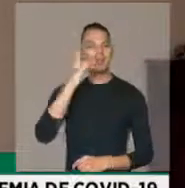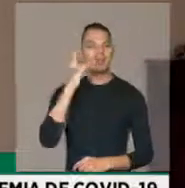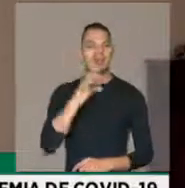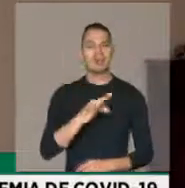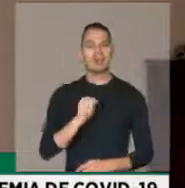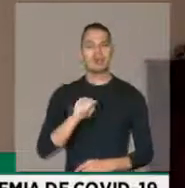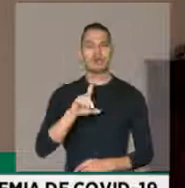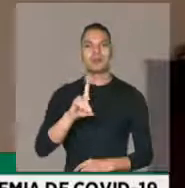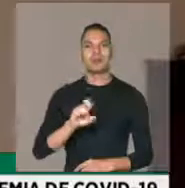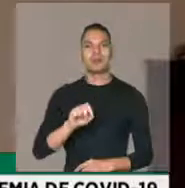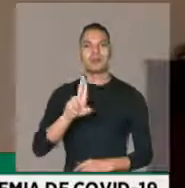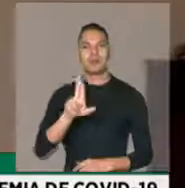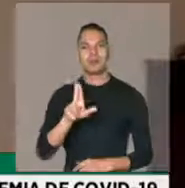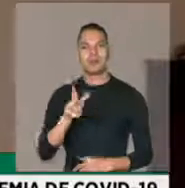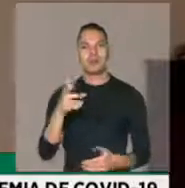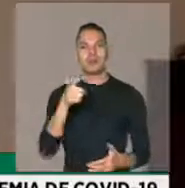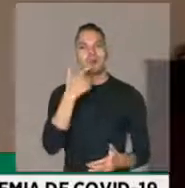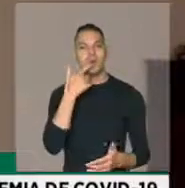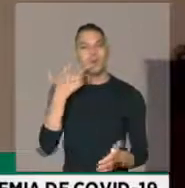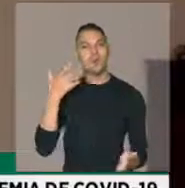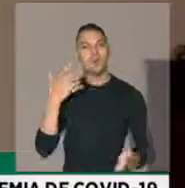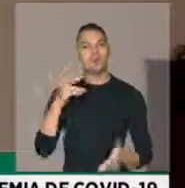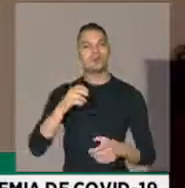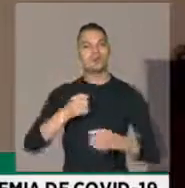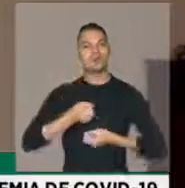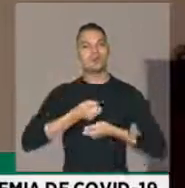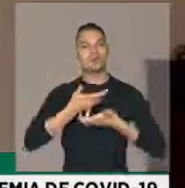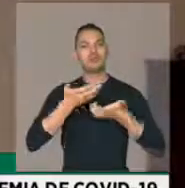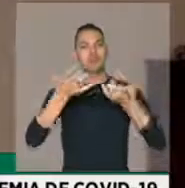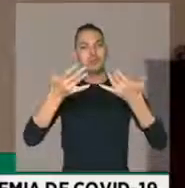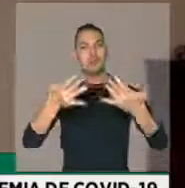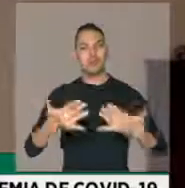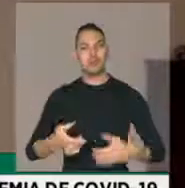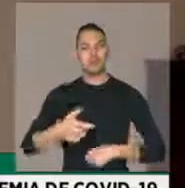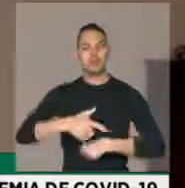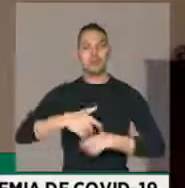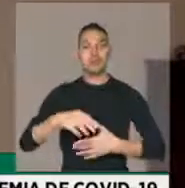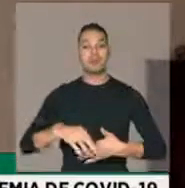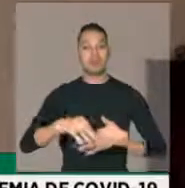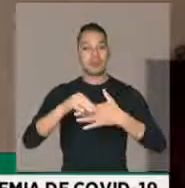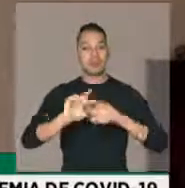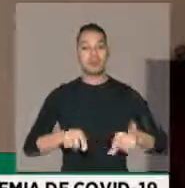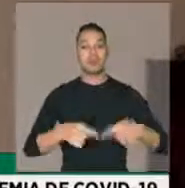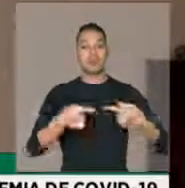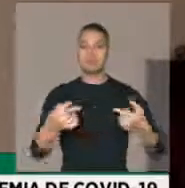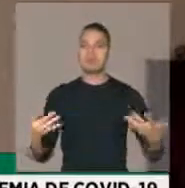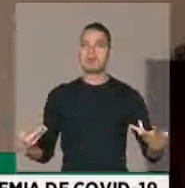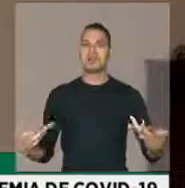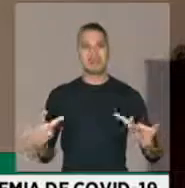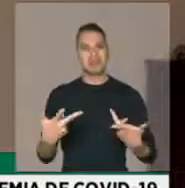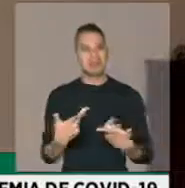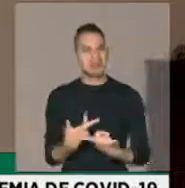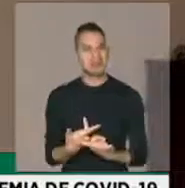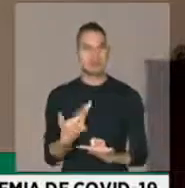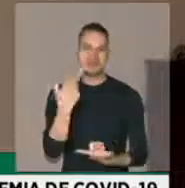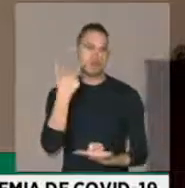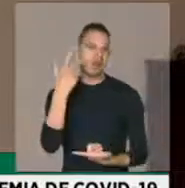que acaba de fazer uma manifestação no tempo da liderança da oposição, brilhante como de